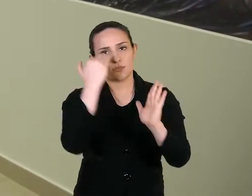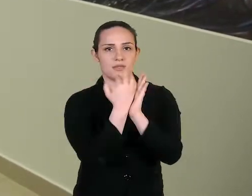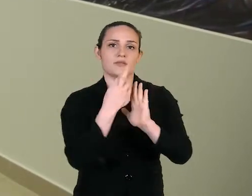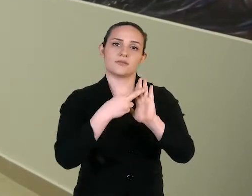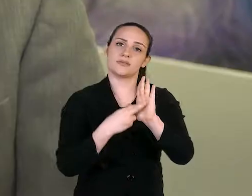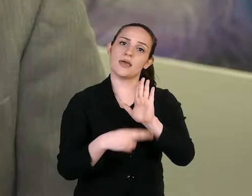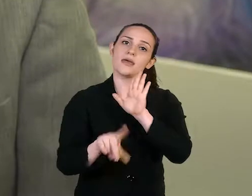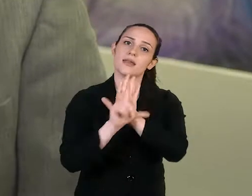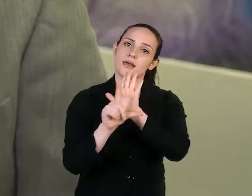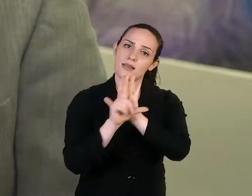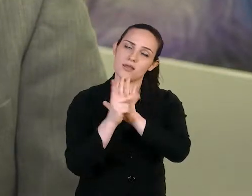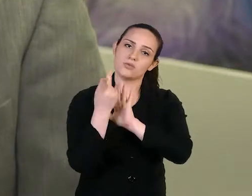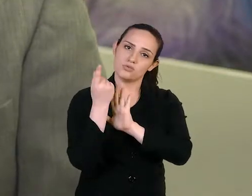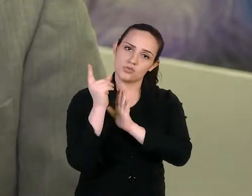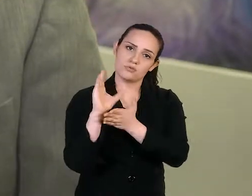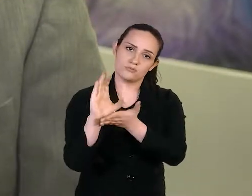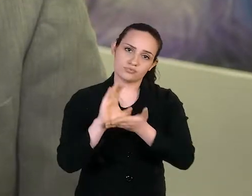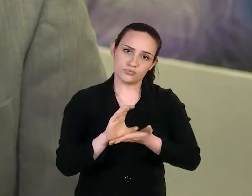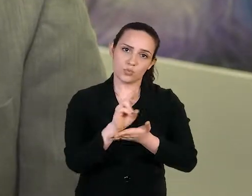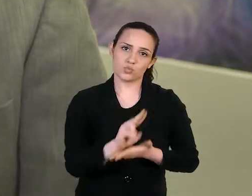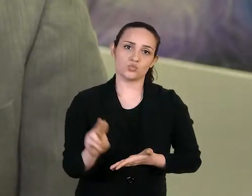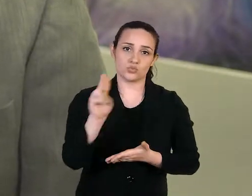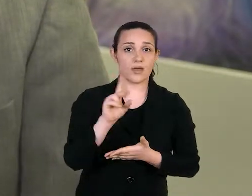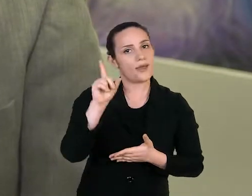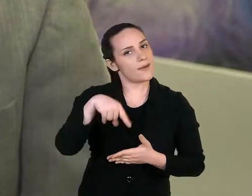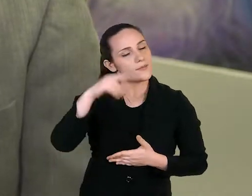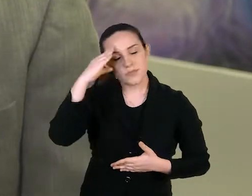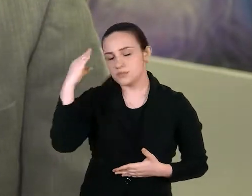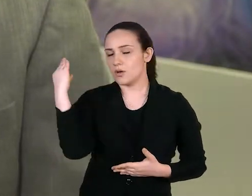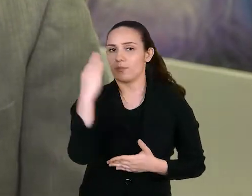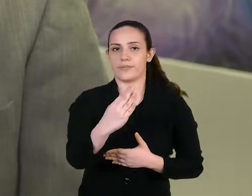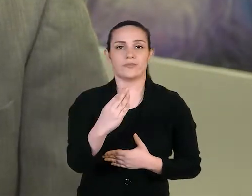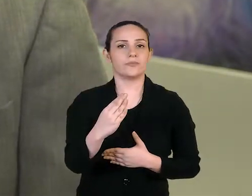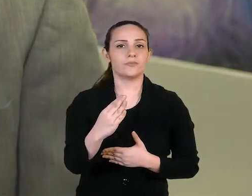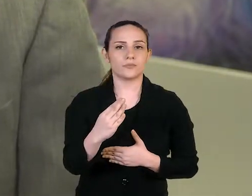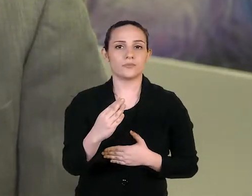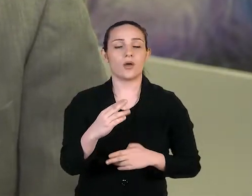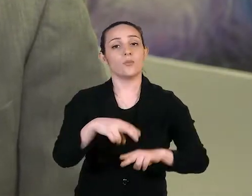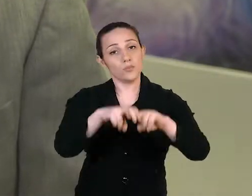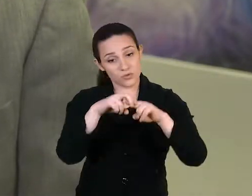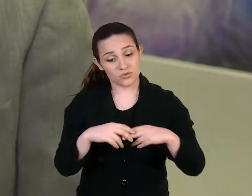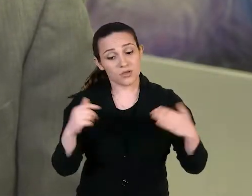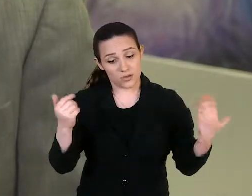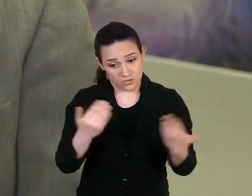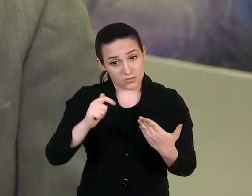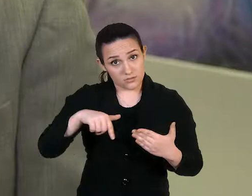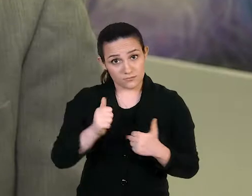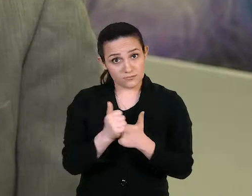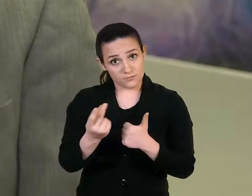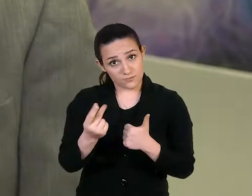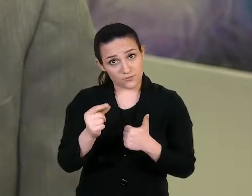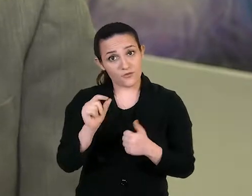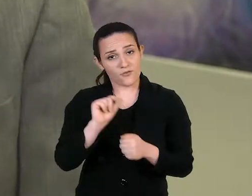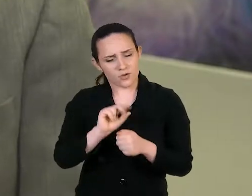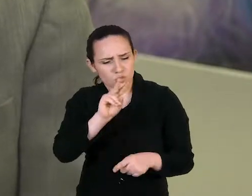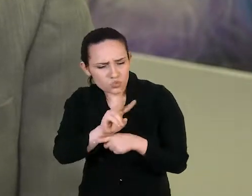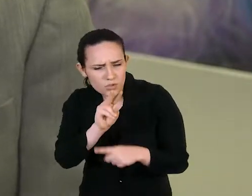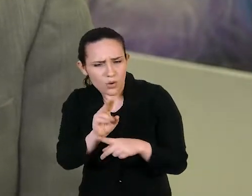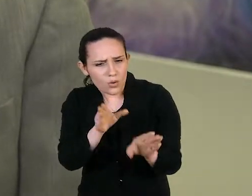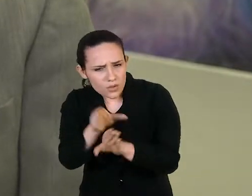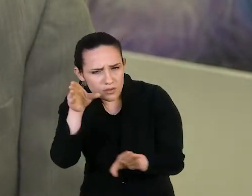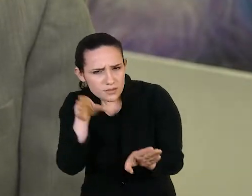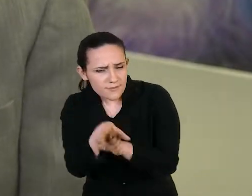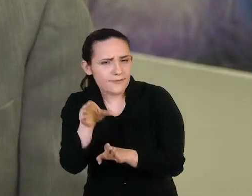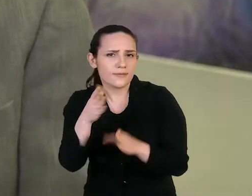conformidades legais. Eu acho que essa é um dos grandes papéis que nós desenvolvemos aqui no Tribunal de Contas. Entendemos